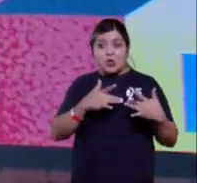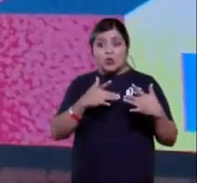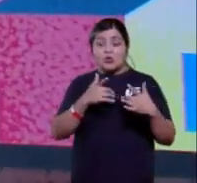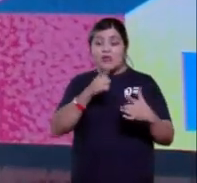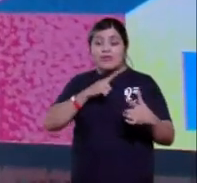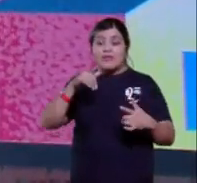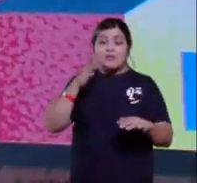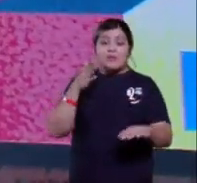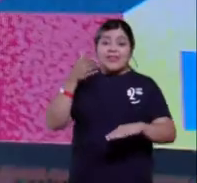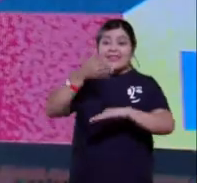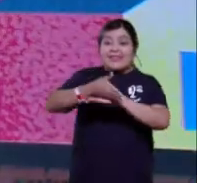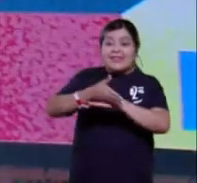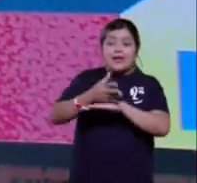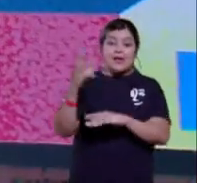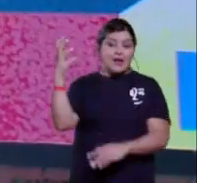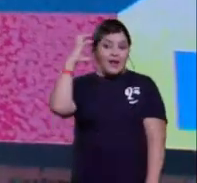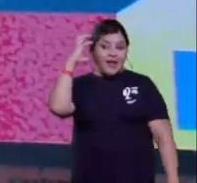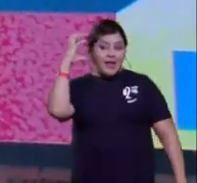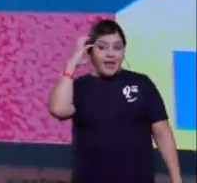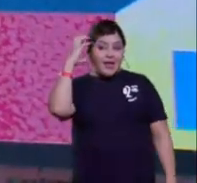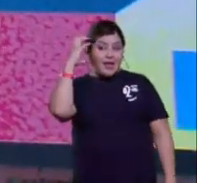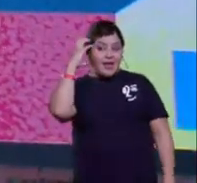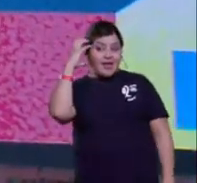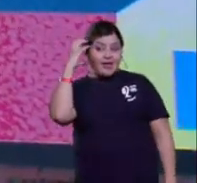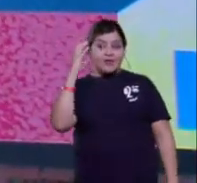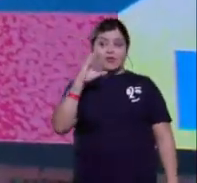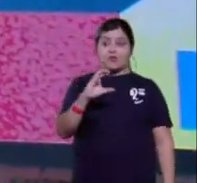CBN. Vai ter um monte de gente